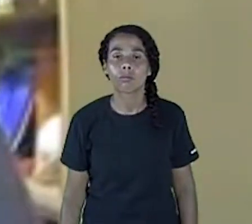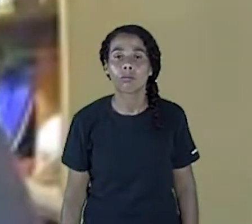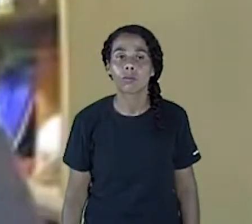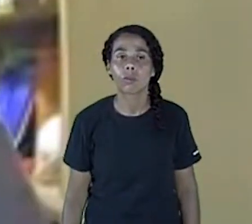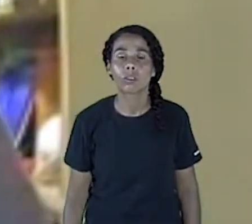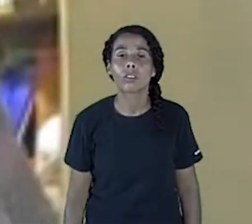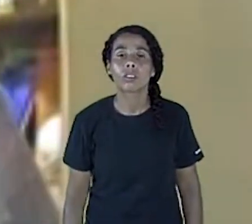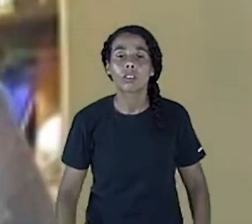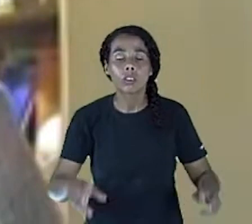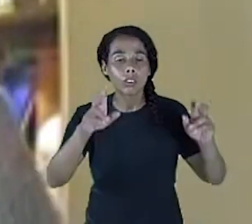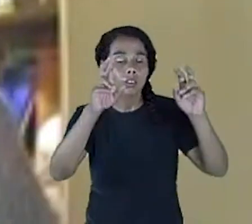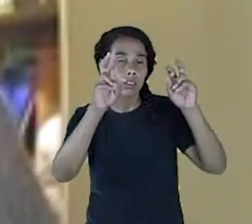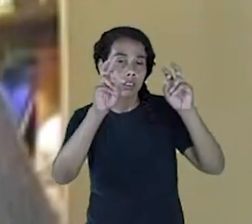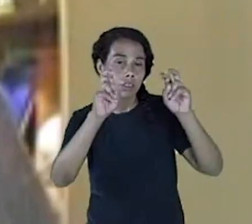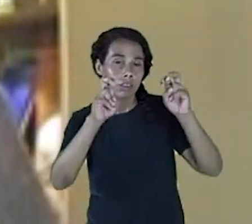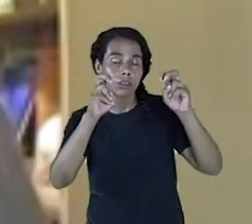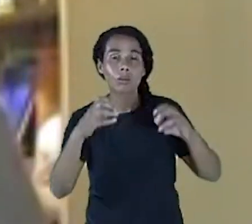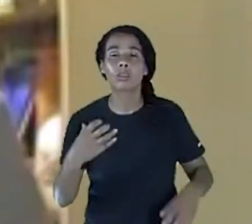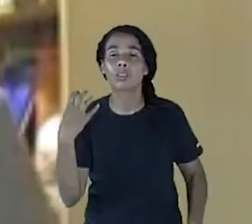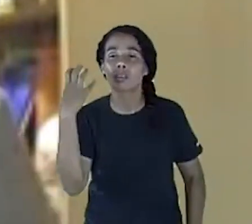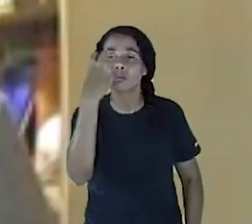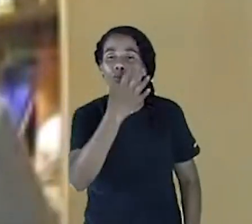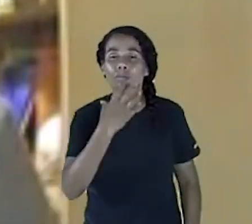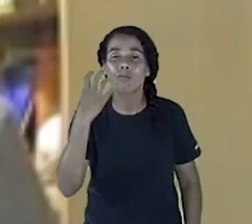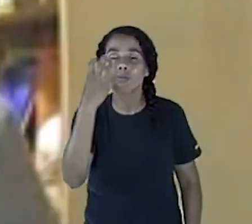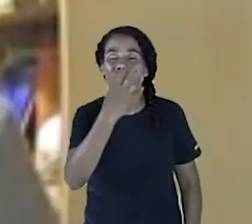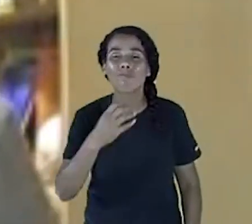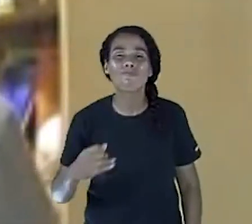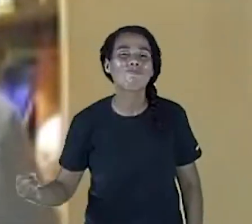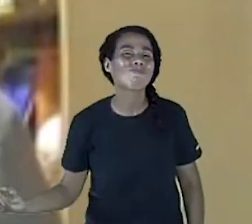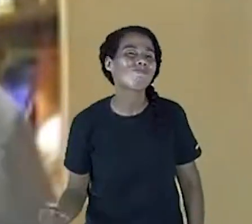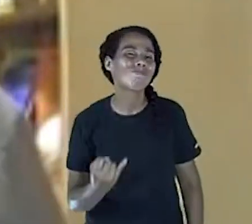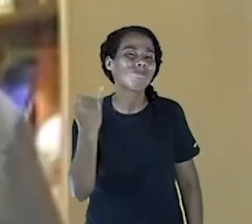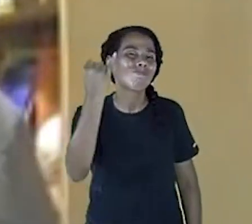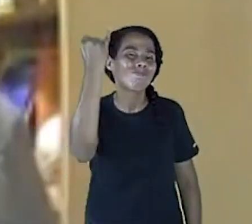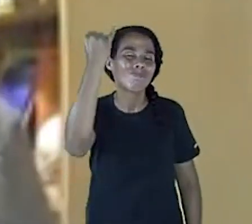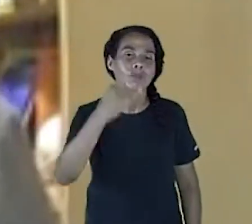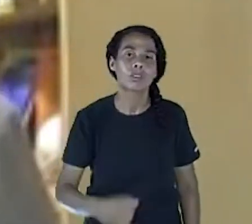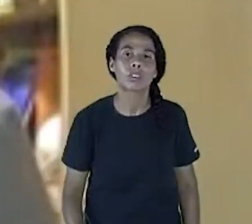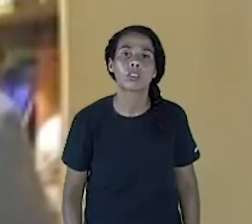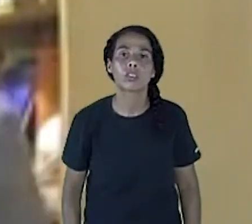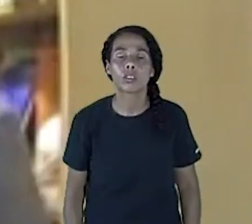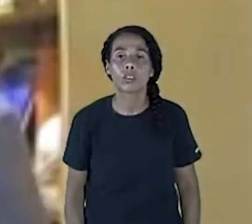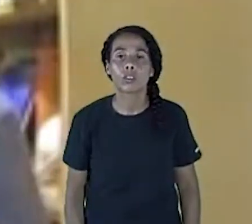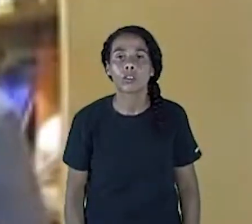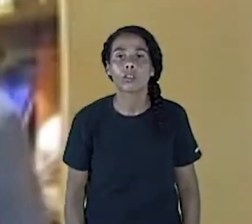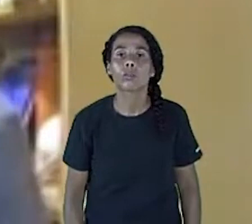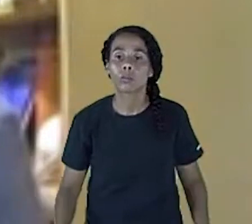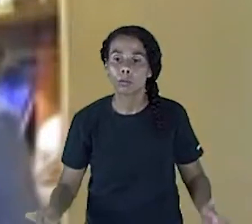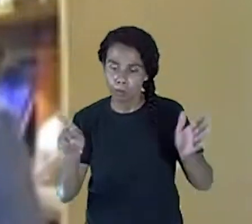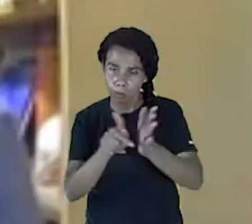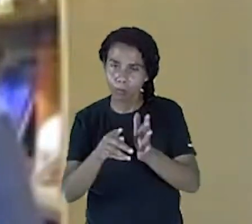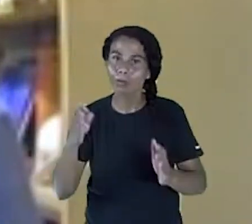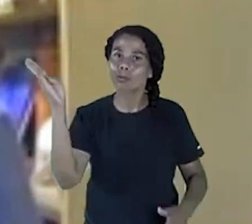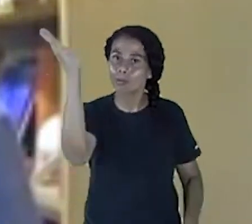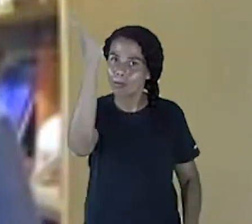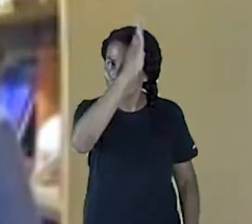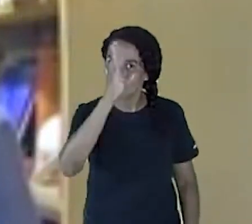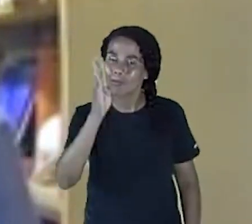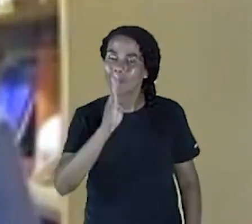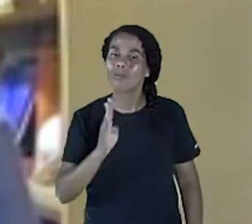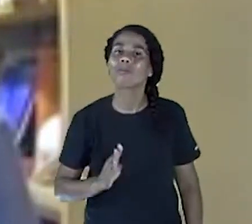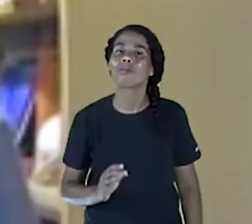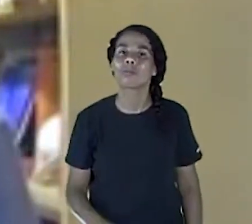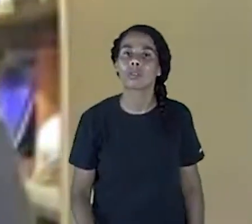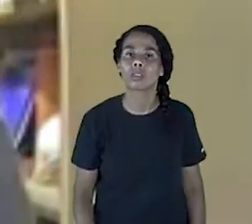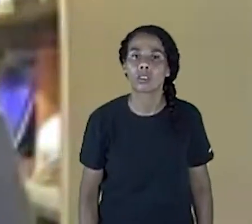na música brasileira, né? Então, o que eu, quando escolhi, e algumas eles também